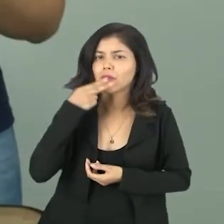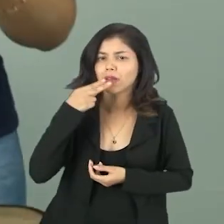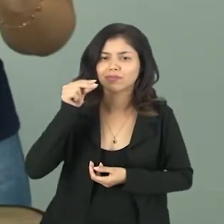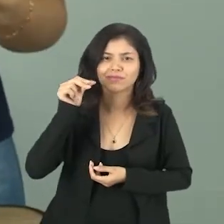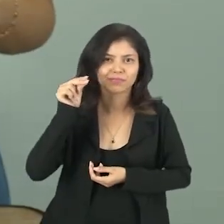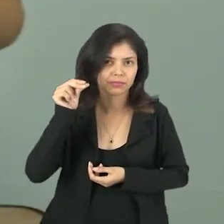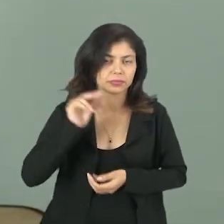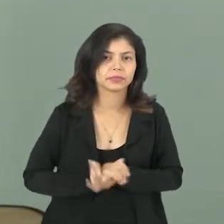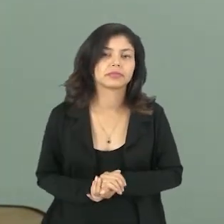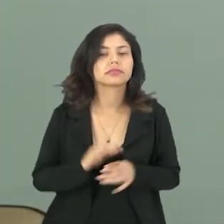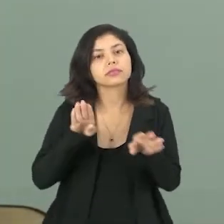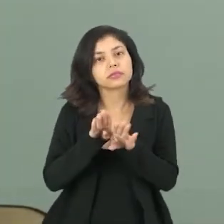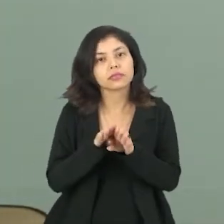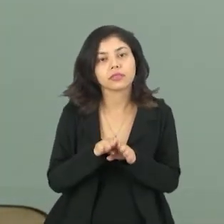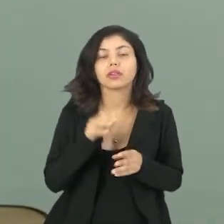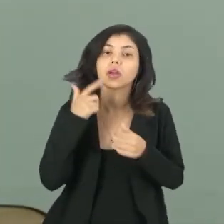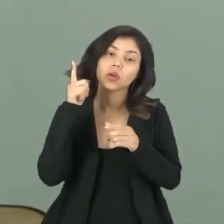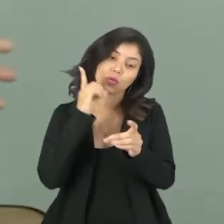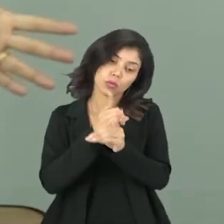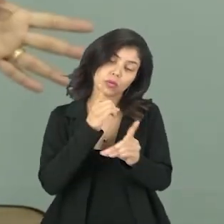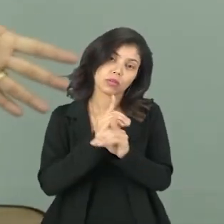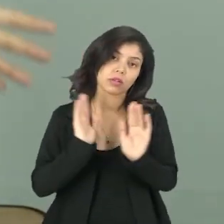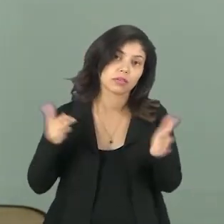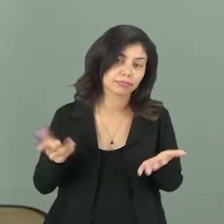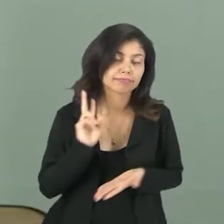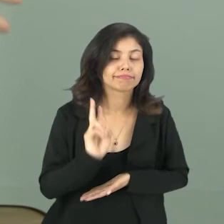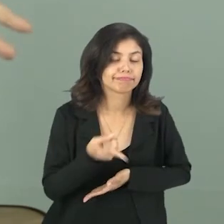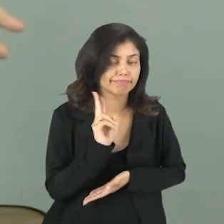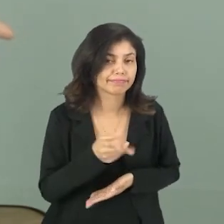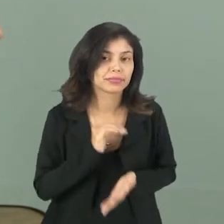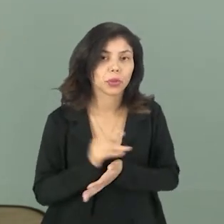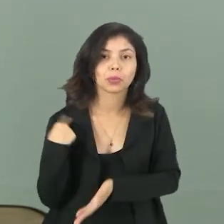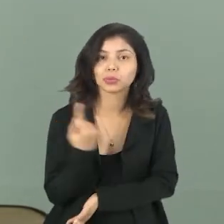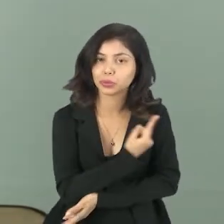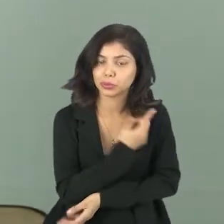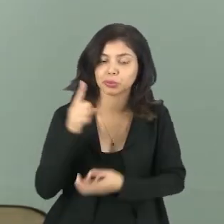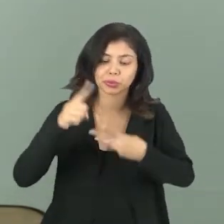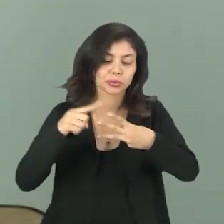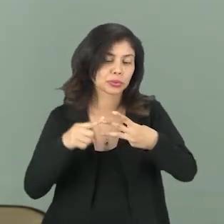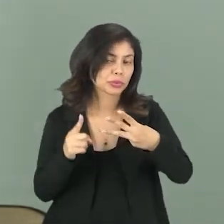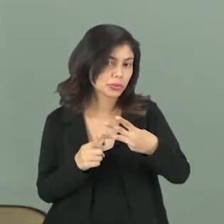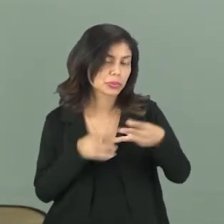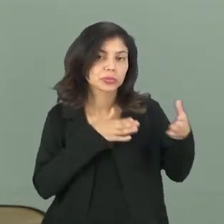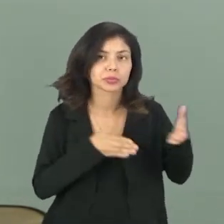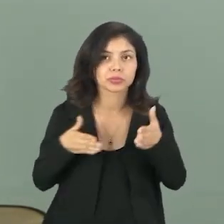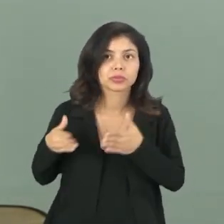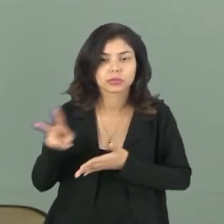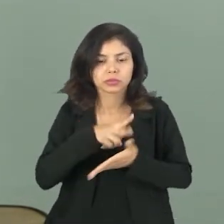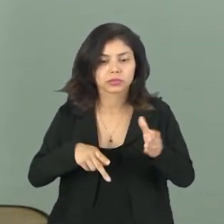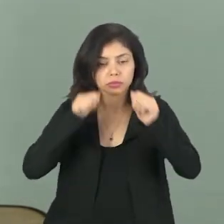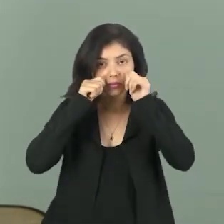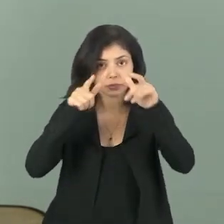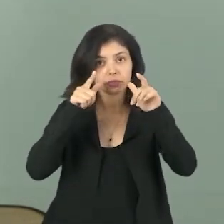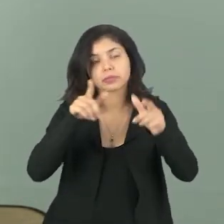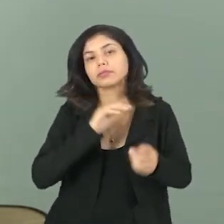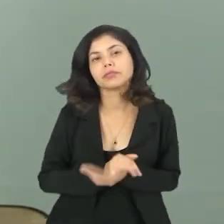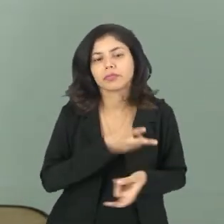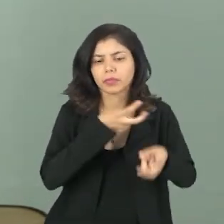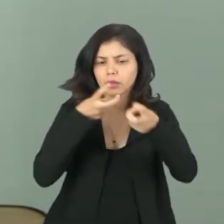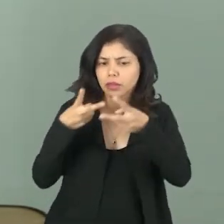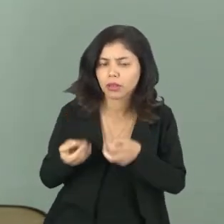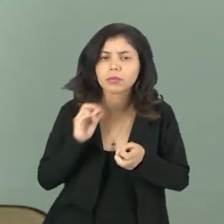certo então aqui nós conseguimos identificar não é mesmo os nossos Três Passos lemos o texto com atenção